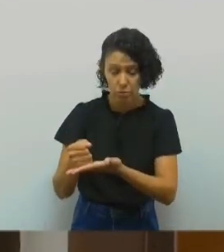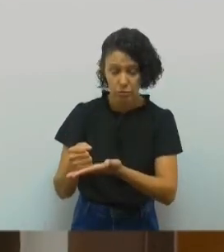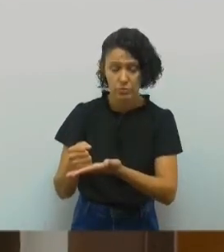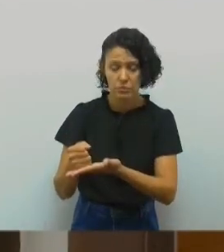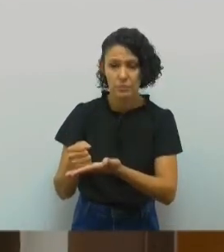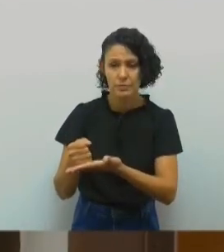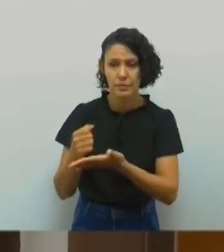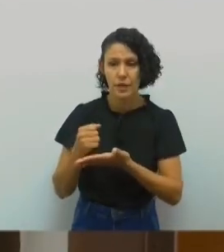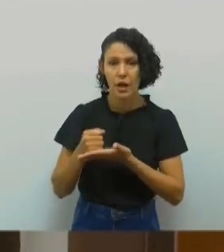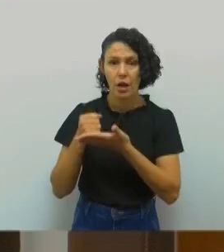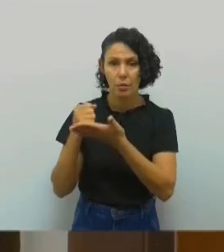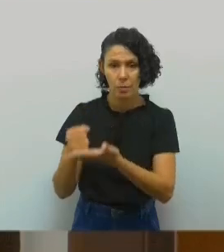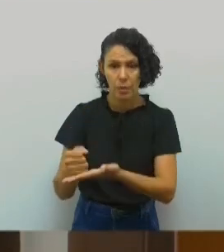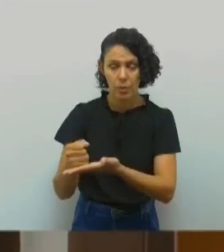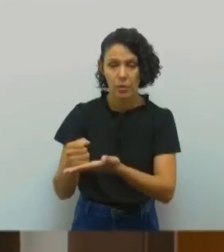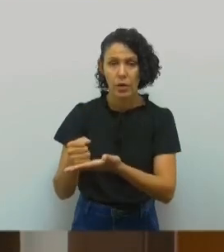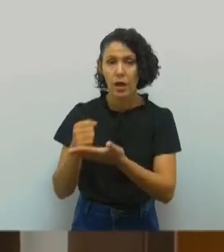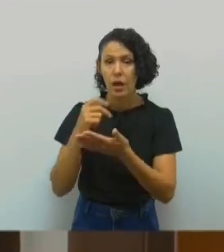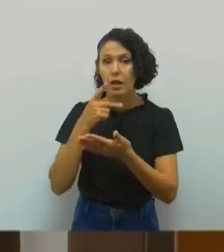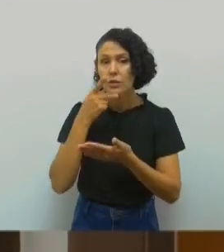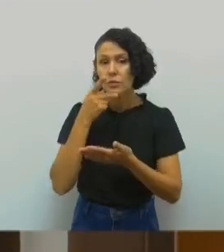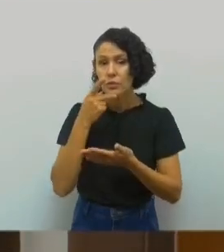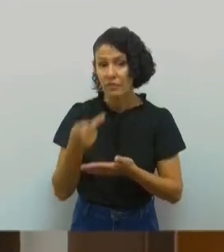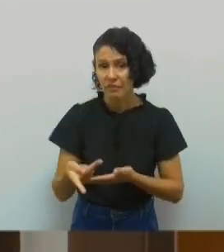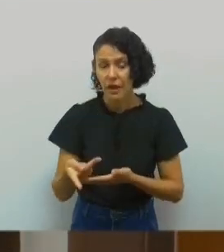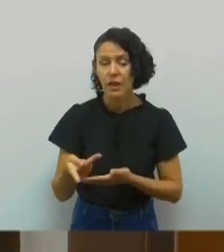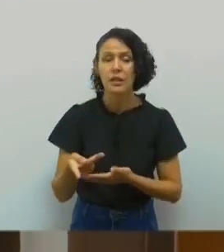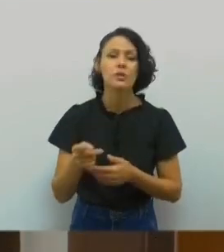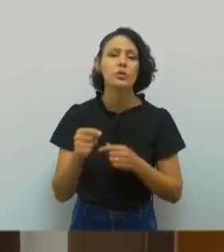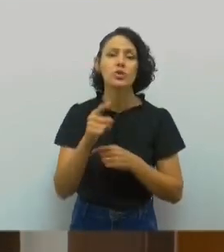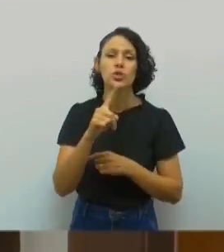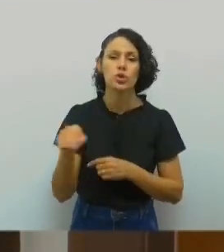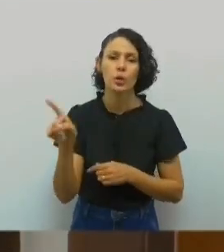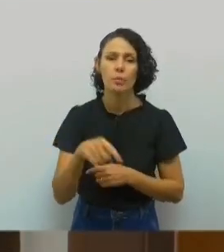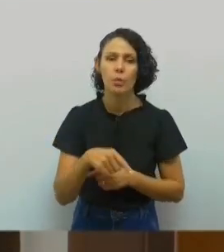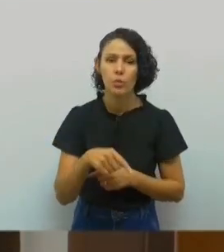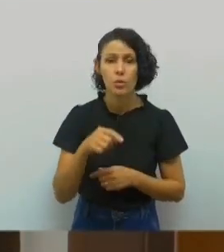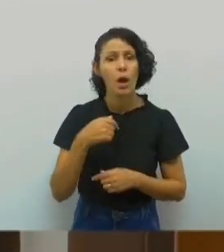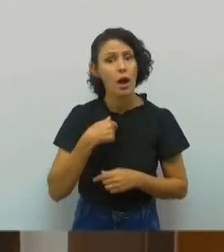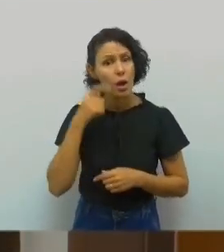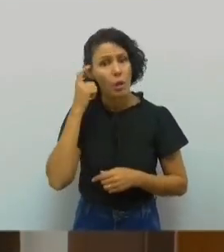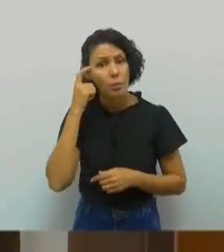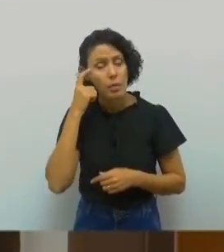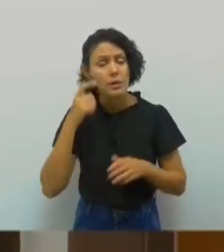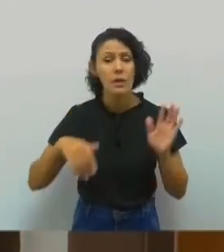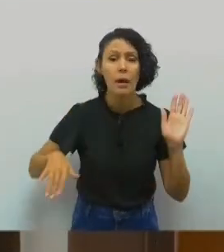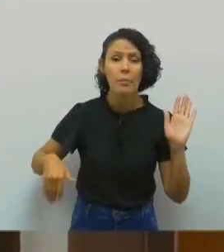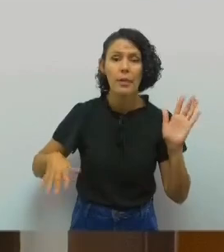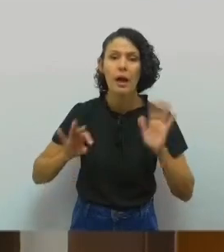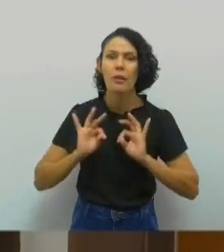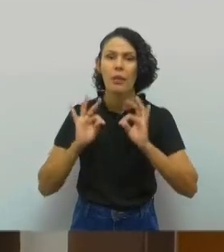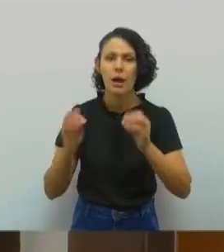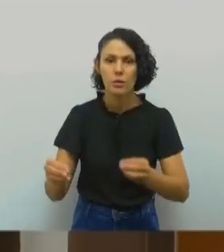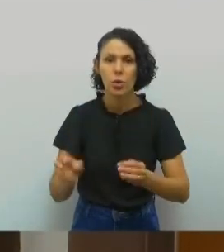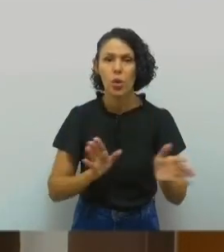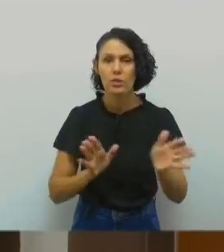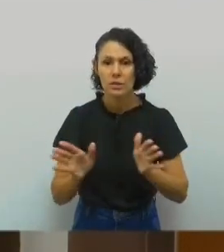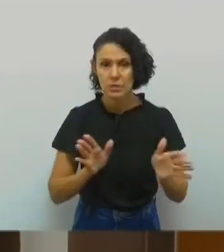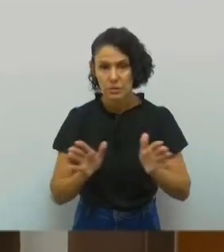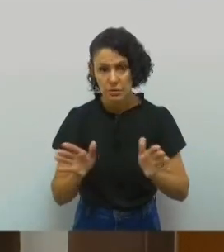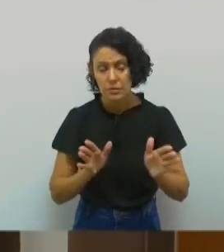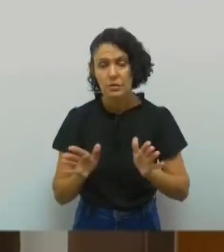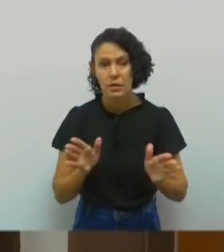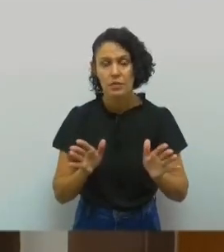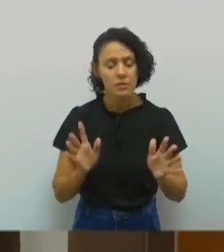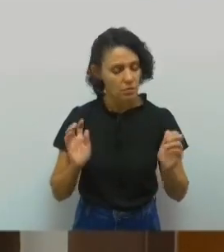eh repúdio aí Moção de repúdio eh eu acho que as praias devem ser para todos então assim estamos juntos aí